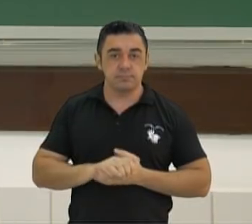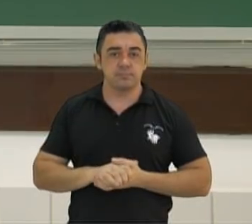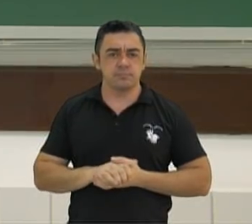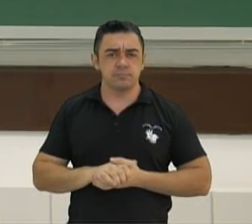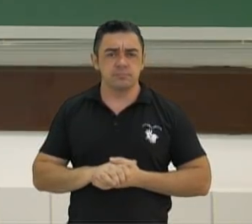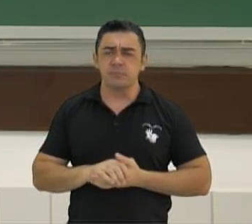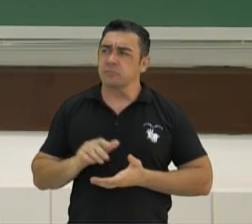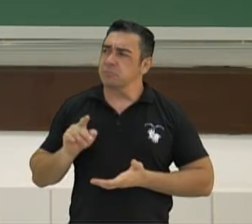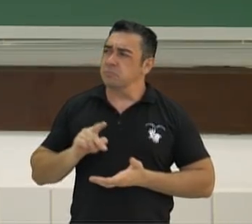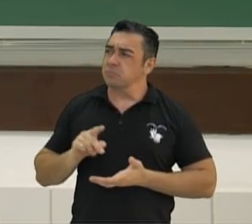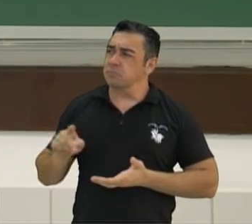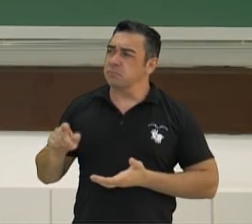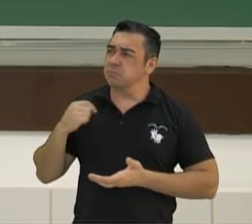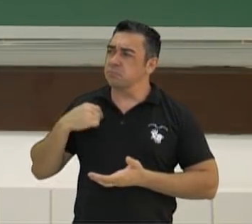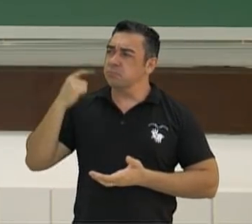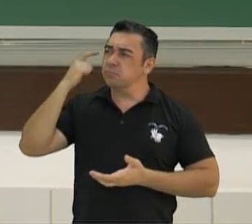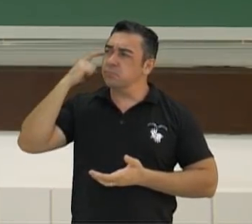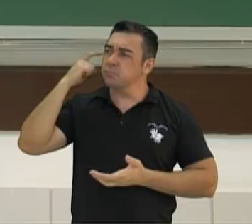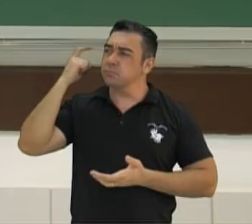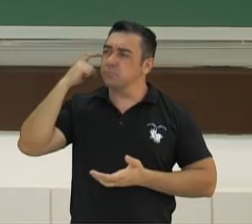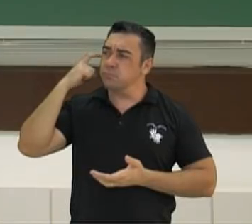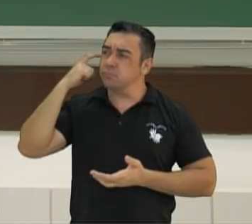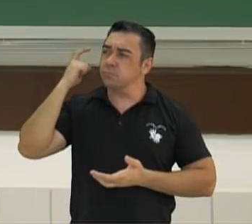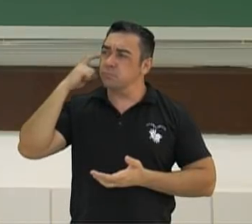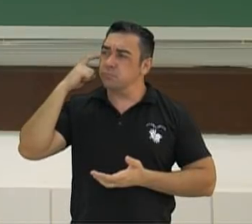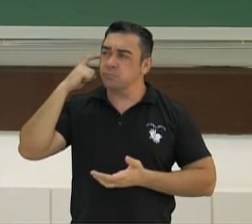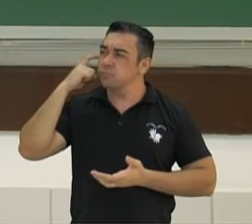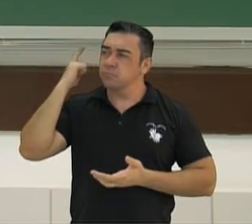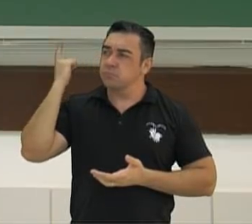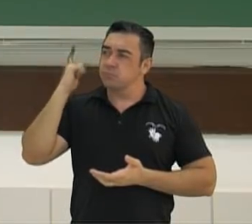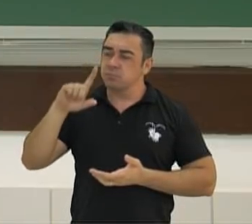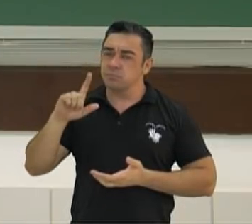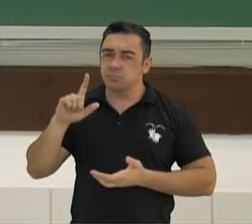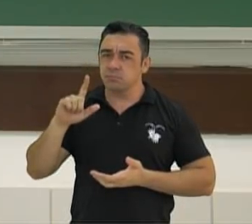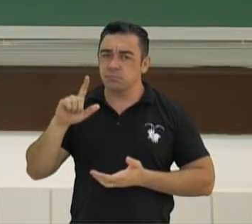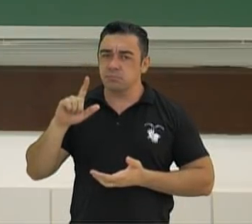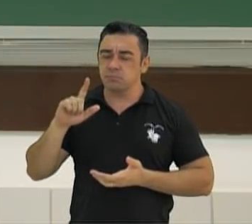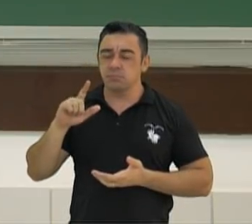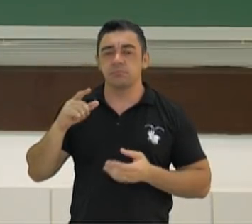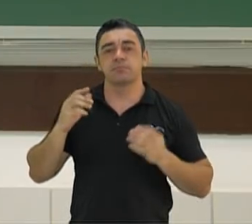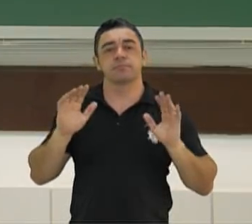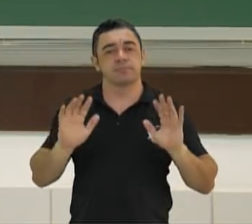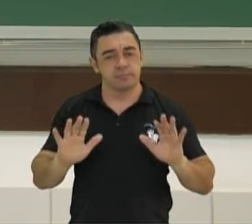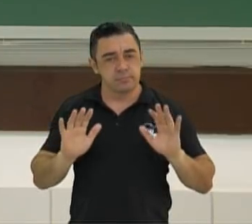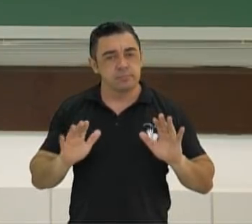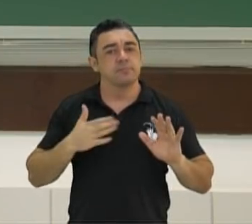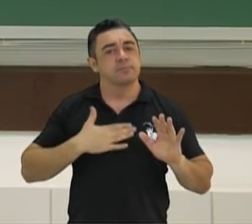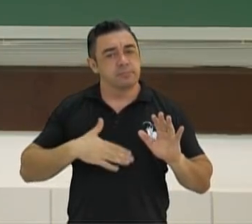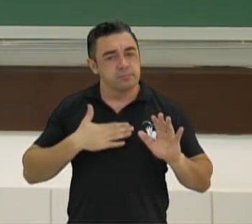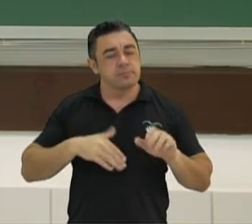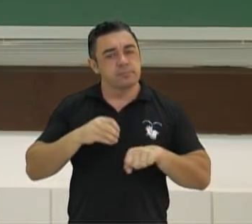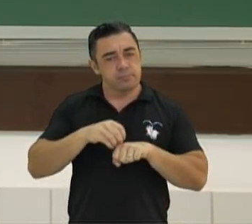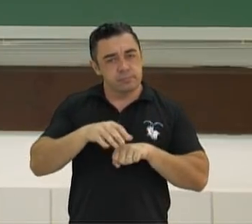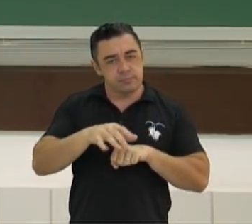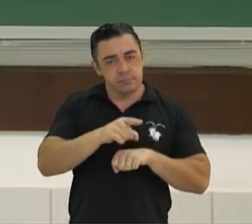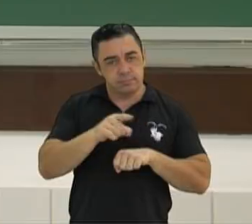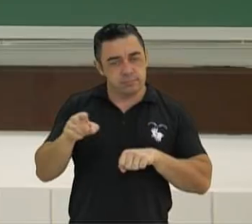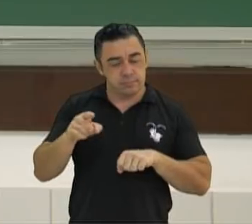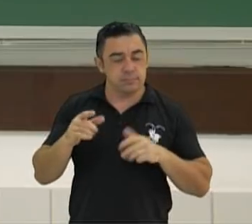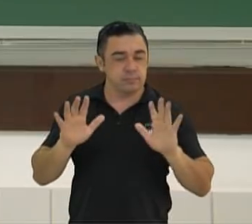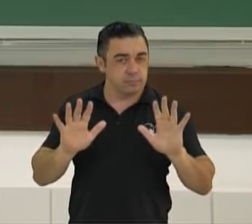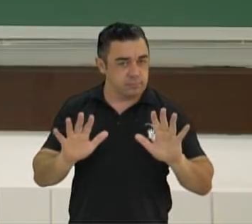prof, eu pensei e não consegui. A prof vai dar mais uma dica para vocês